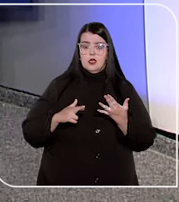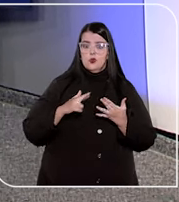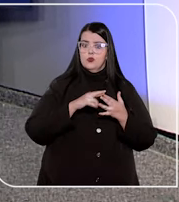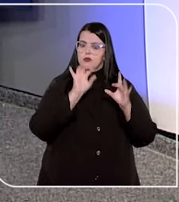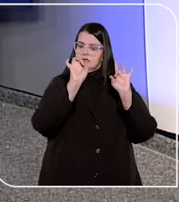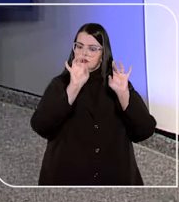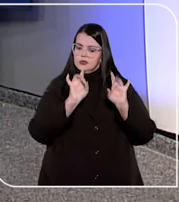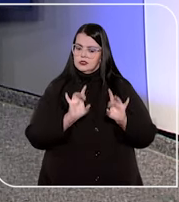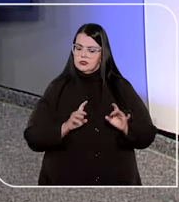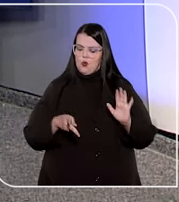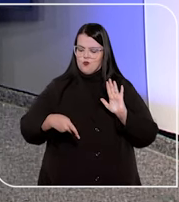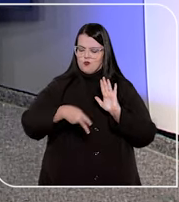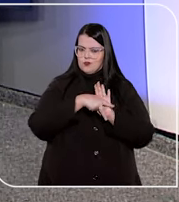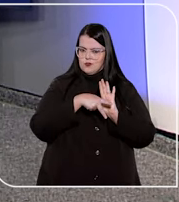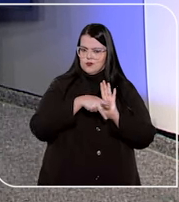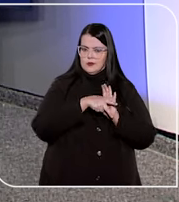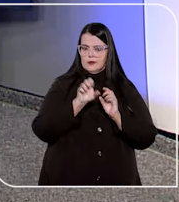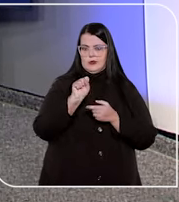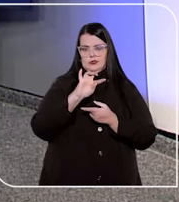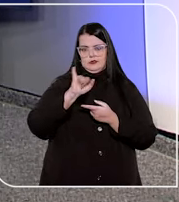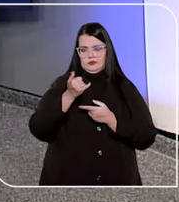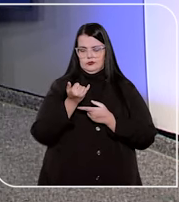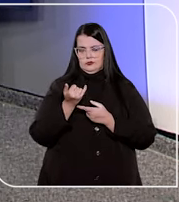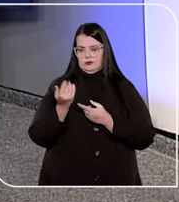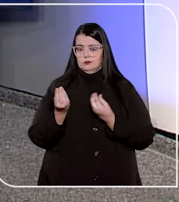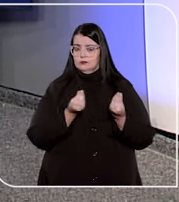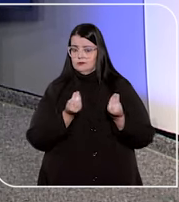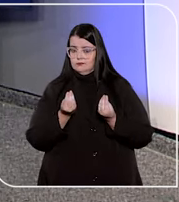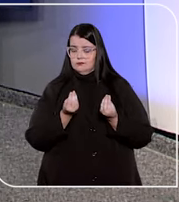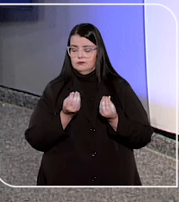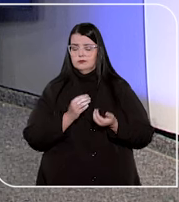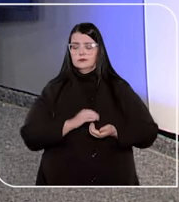que é a menina dos olhos aqui do Superior Tribunal de Justiça?